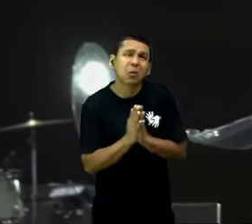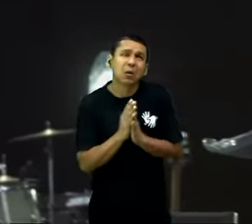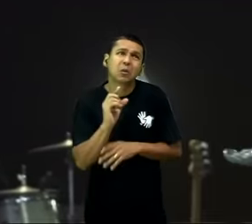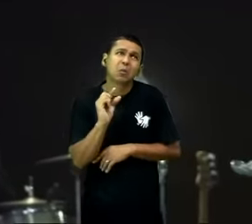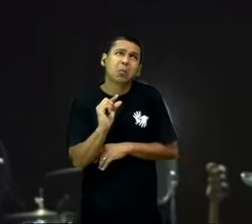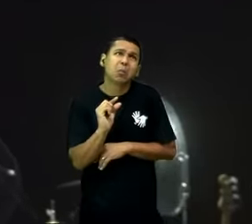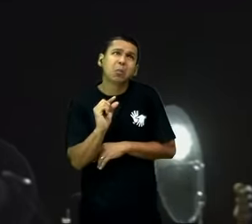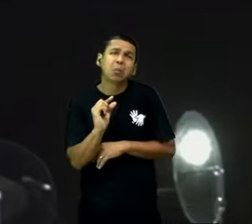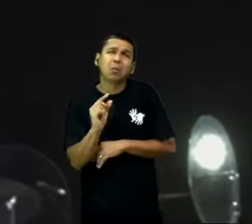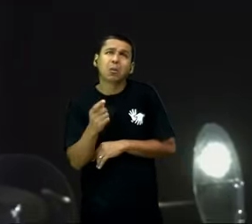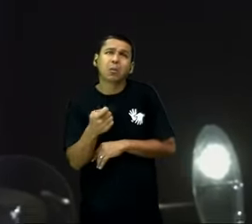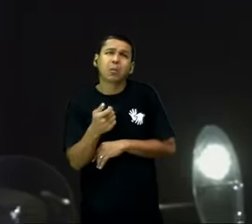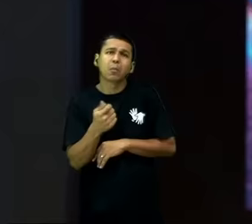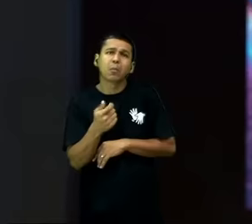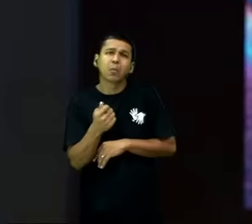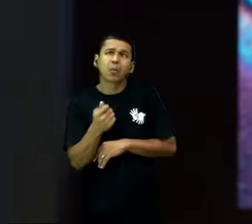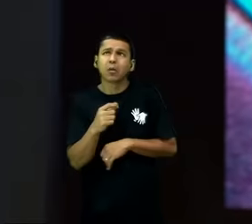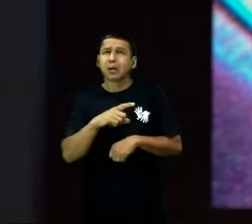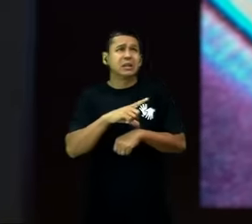com tempo como antes. Como é que é?